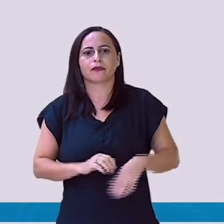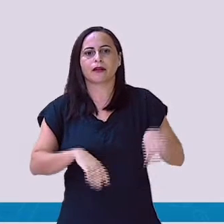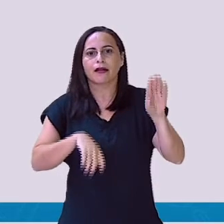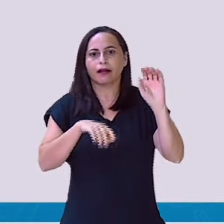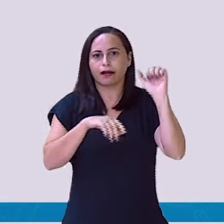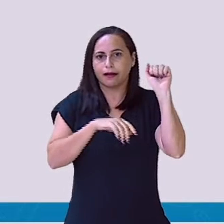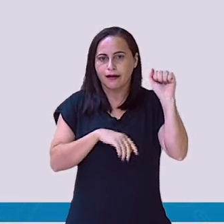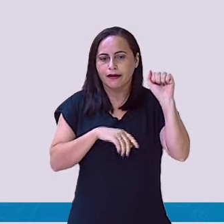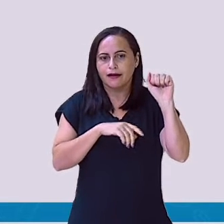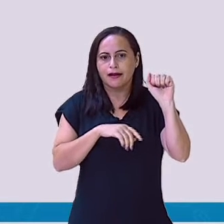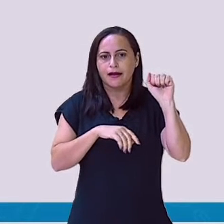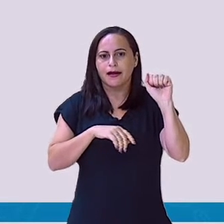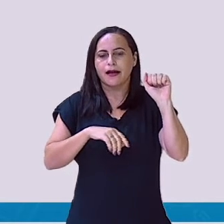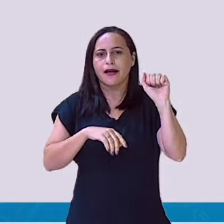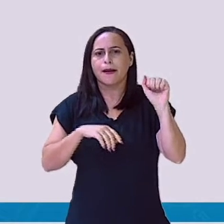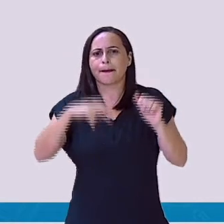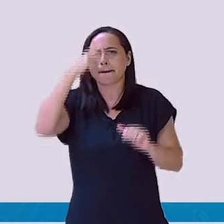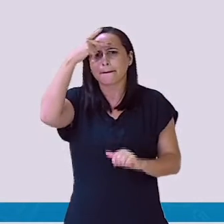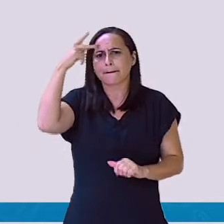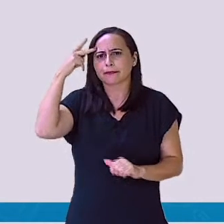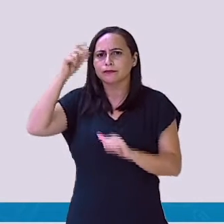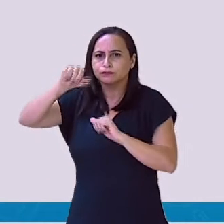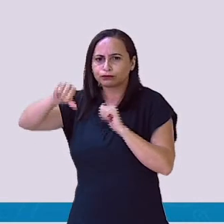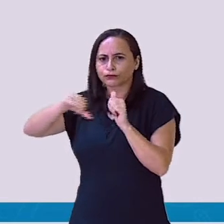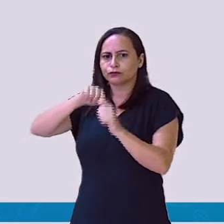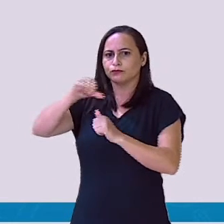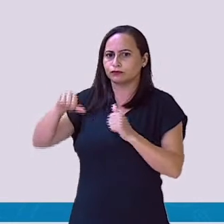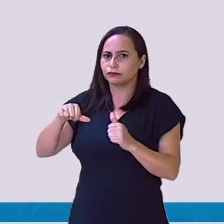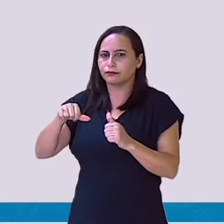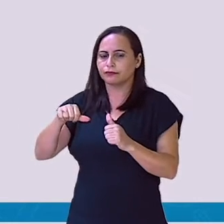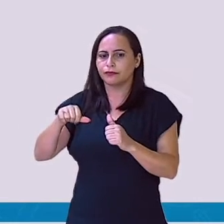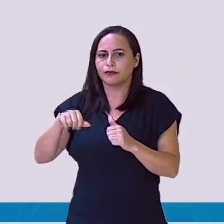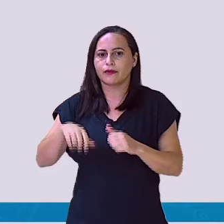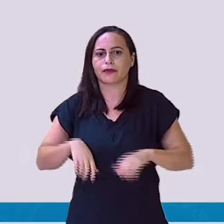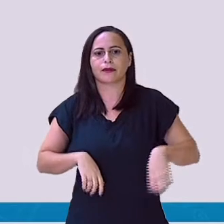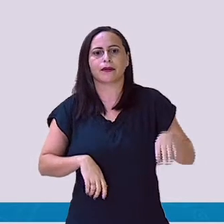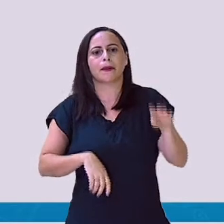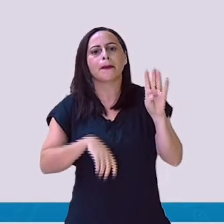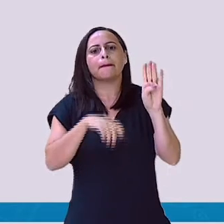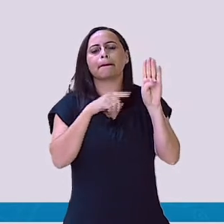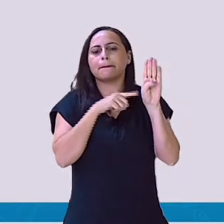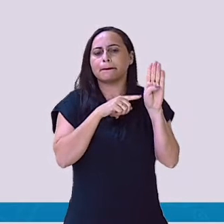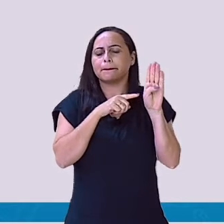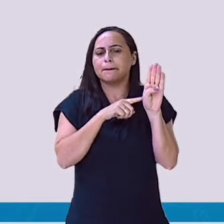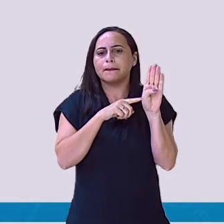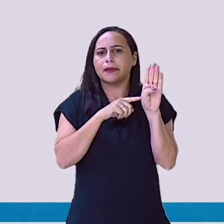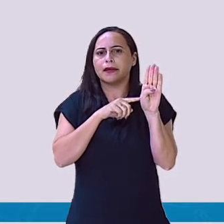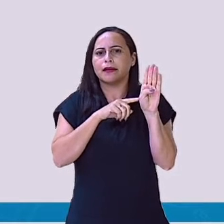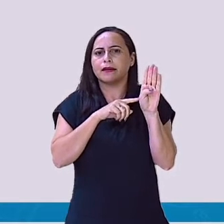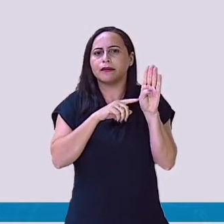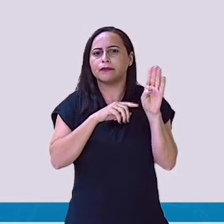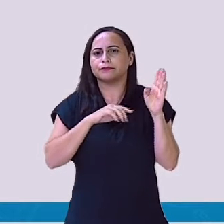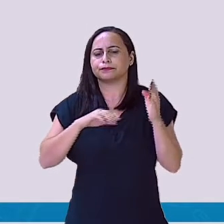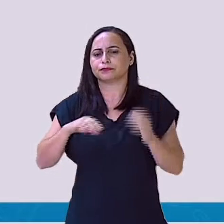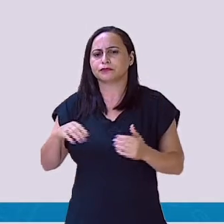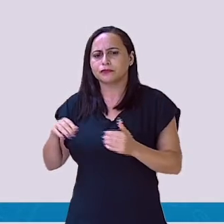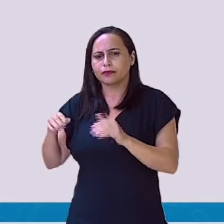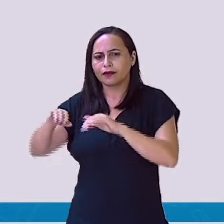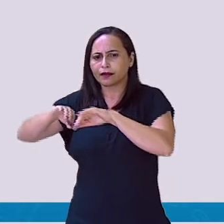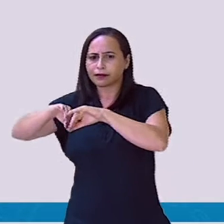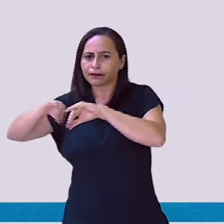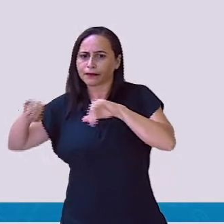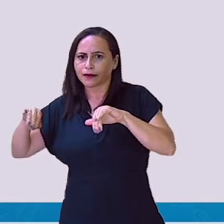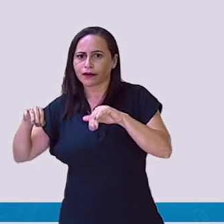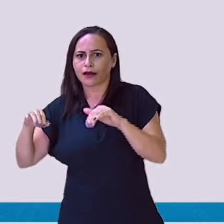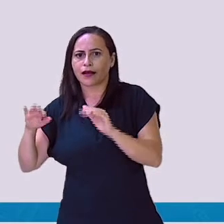no diálogo. O travessão lá indica o isolamento de termos num